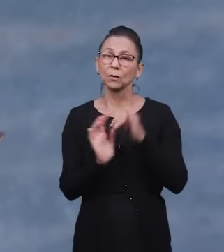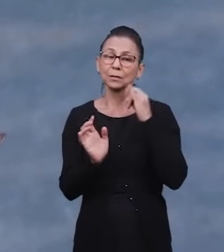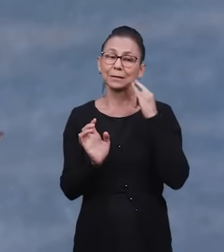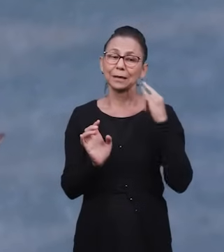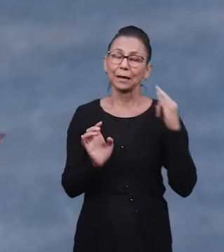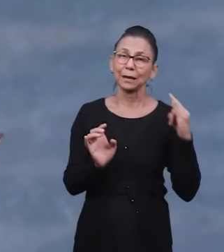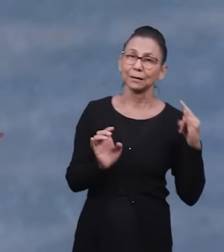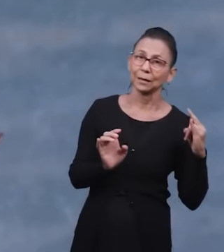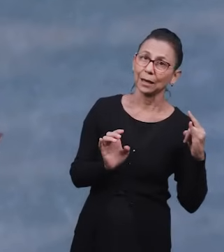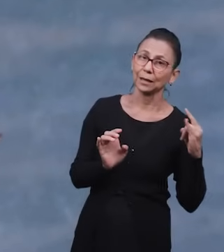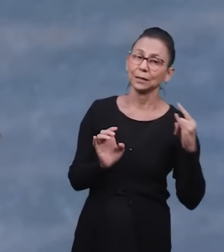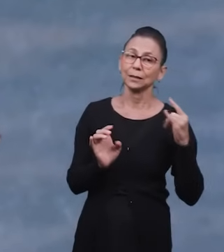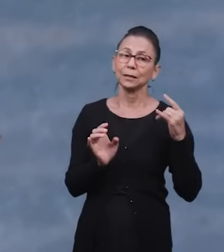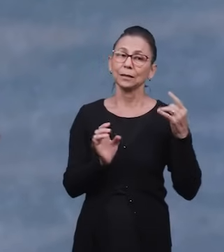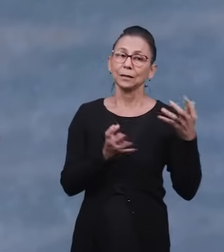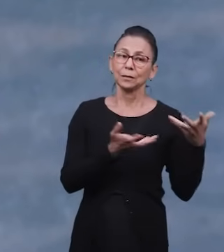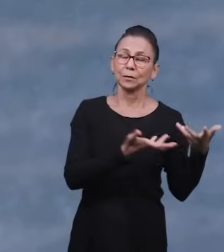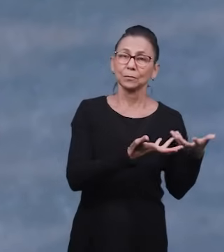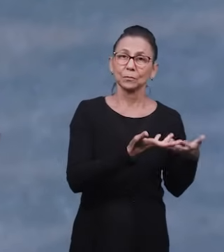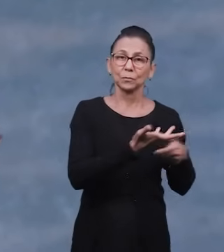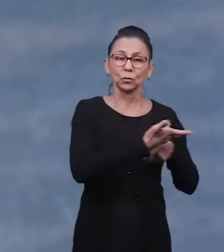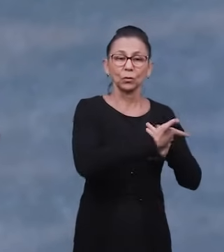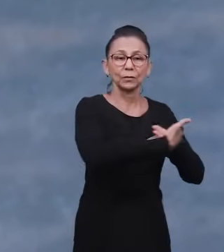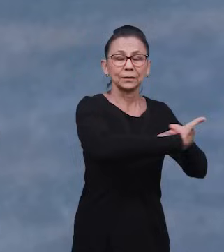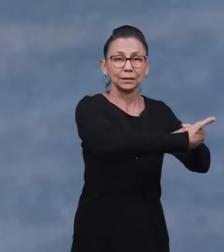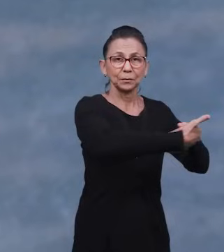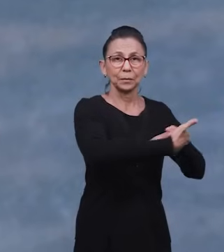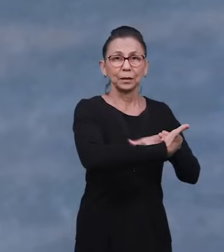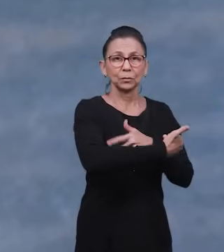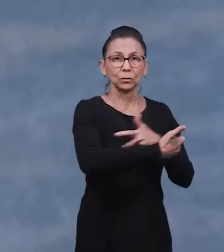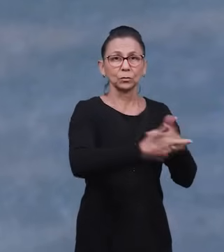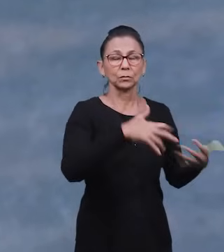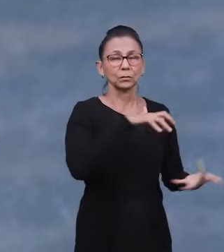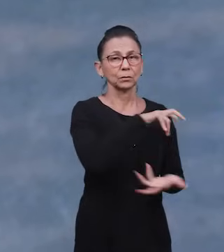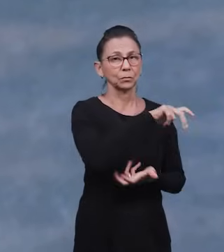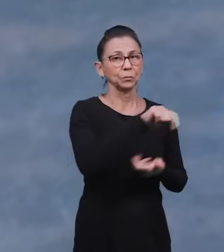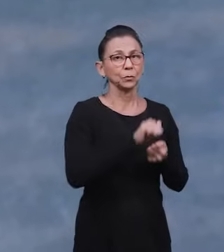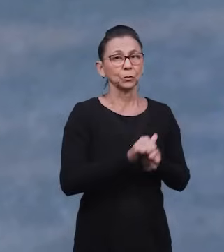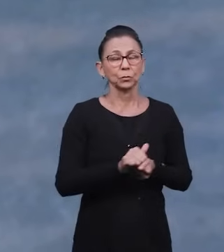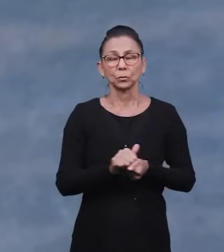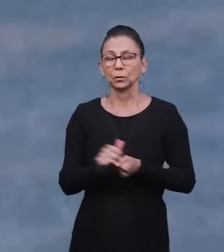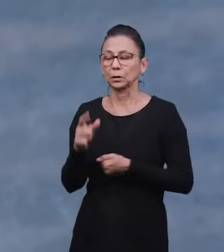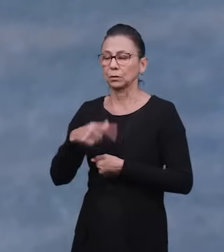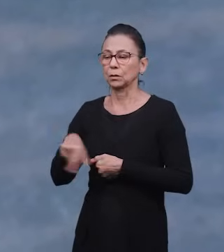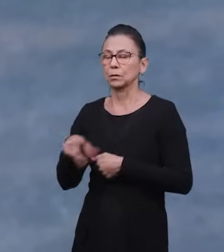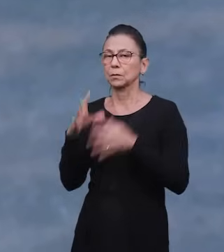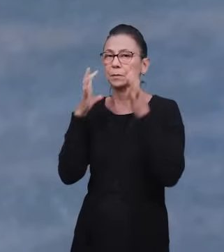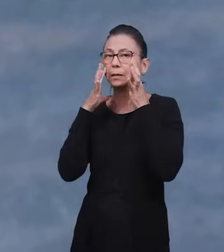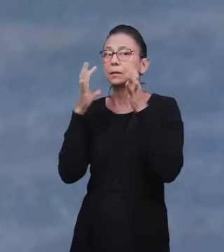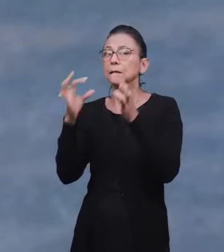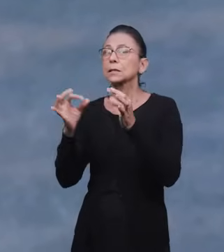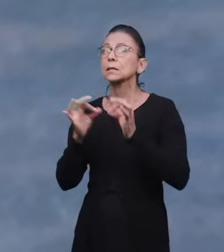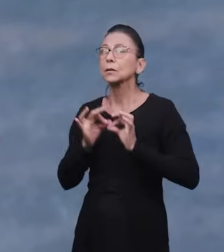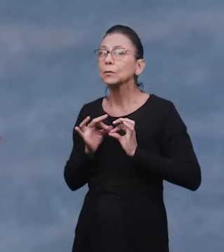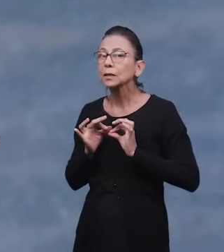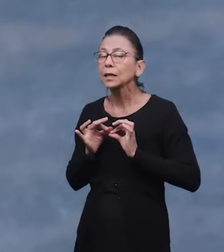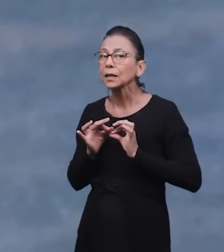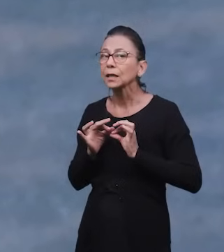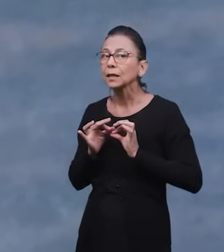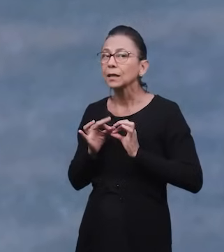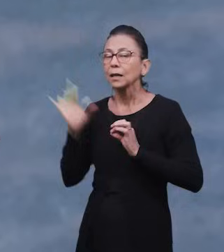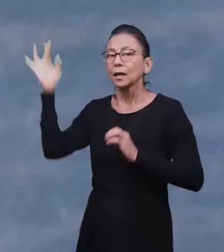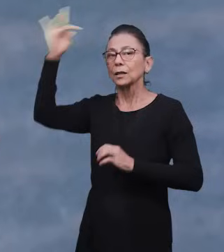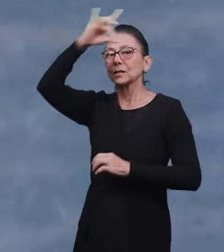palavra? Ouça o que o Espírito diz à igreja. O que a igreja ouve hoje? Ela ouve a voz do Espírito Santo, que é para nós. Você